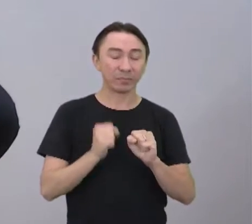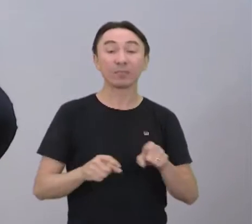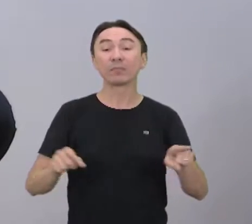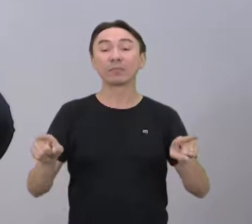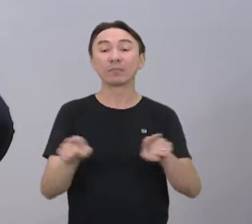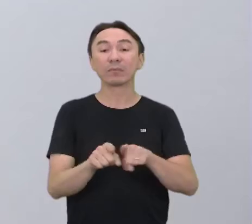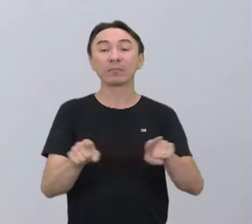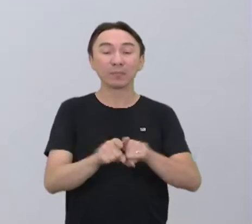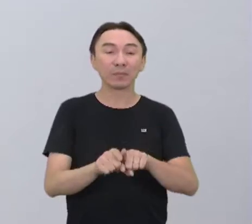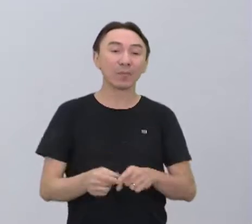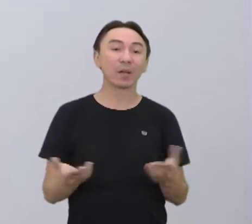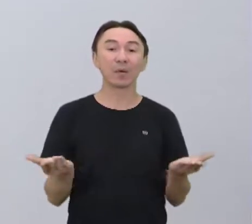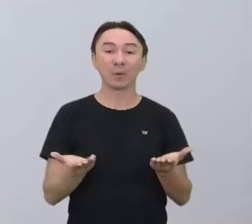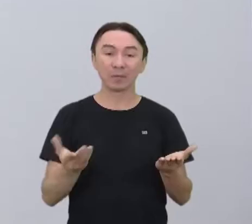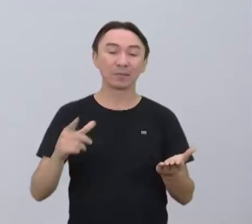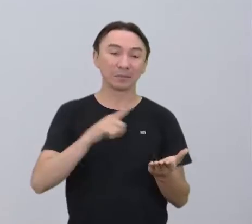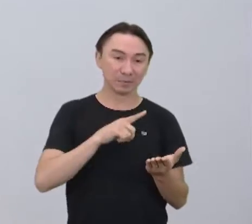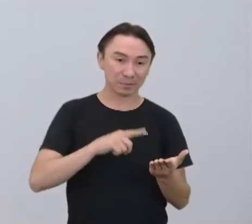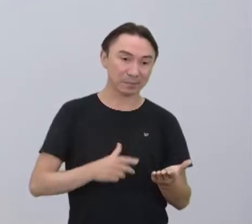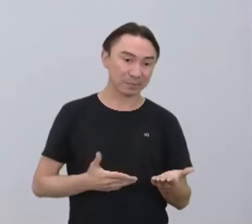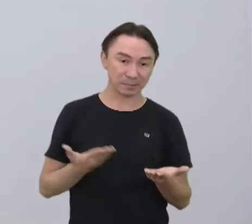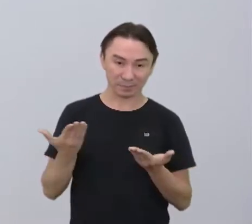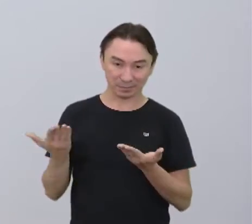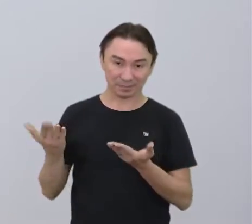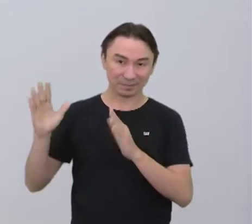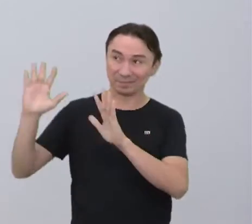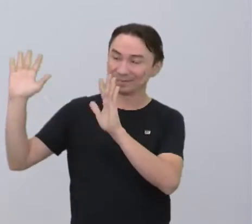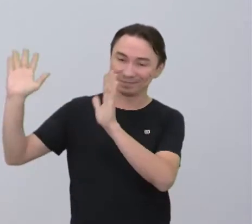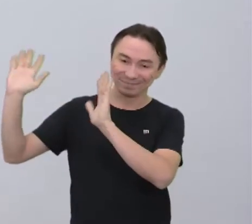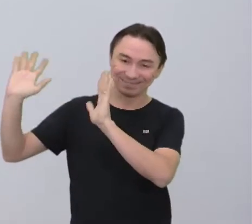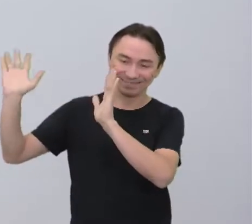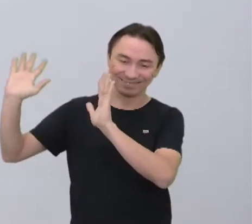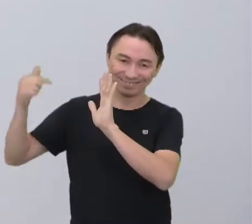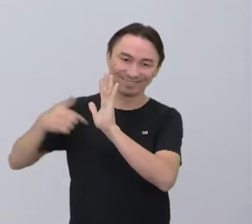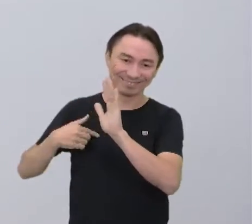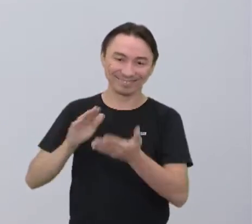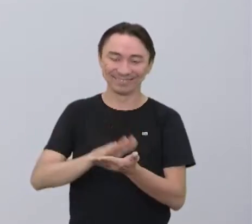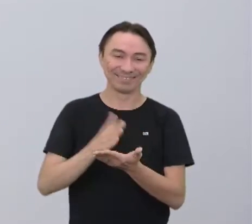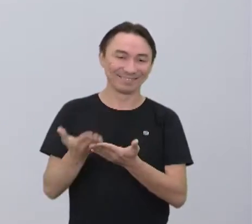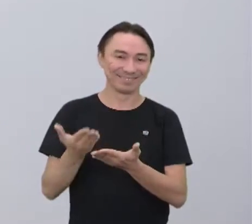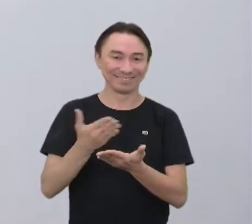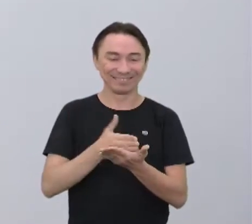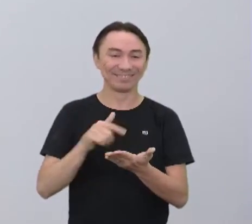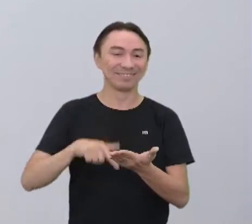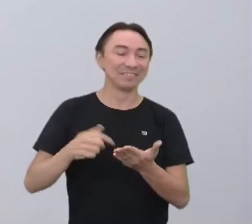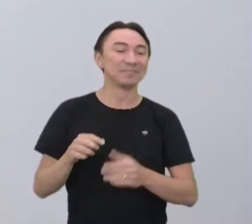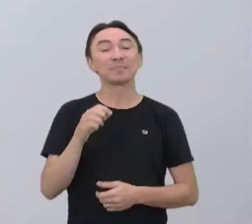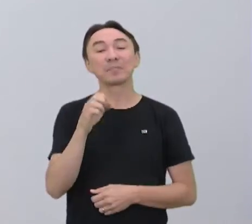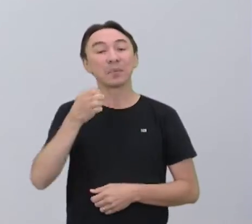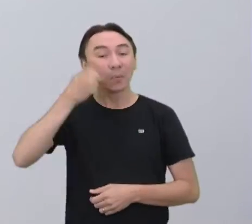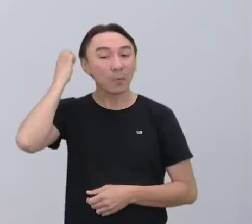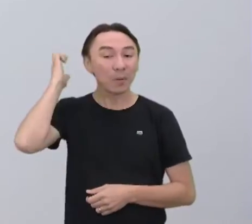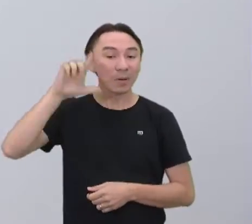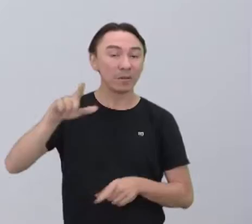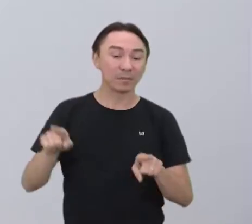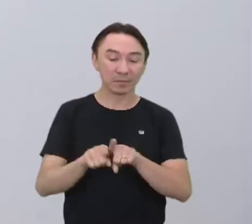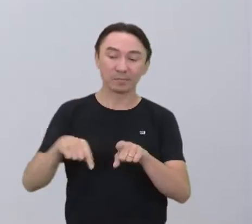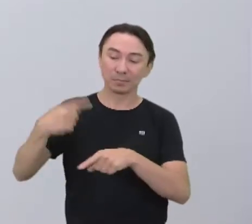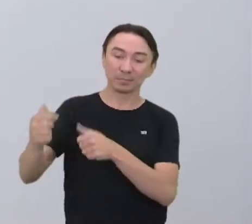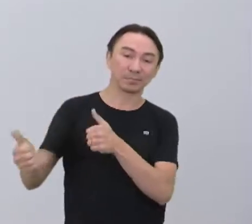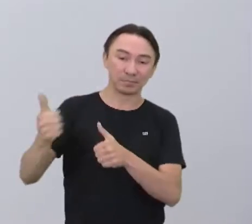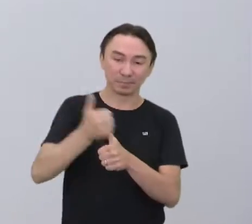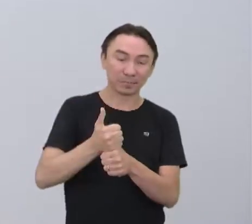estamos aqui, né, com o Helder e a Flávia fazendo a nossa interpretação aqui em Libras, maravilhoso, né?